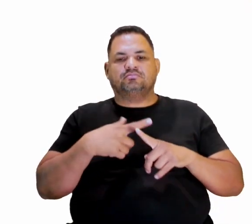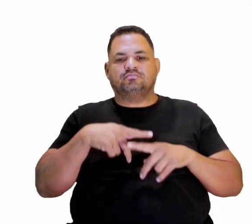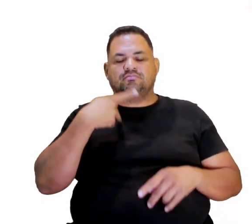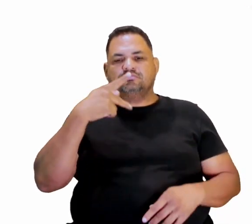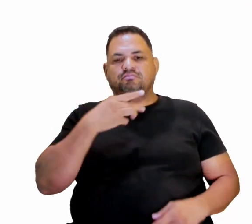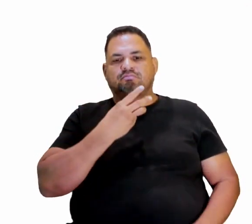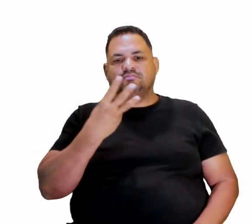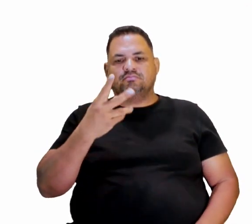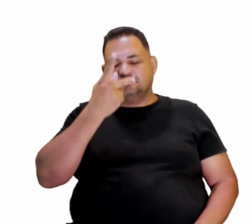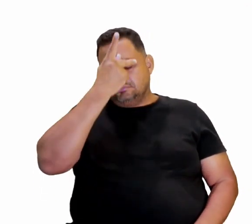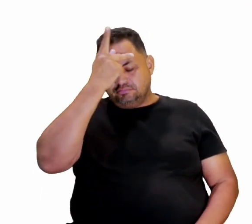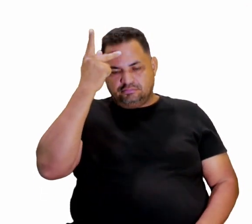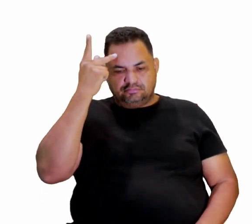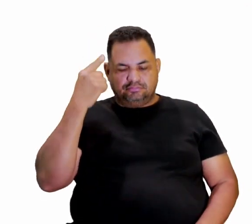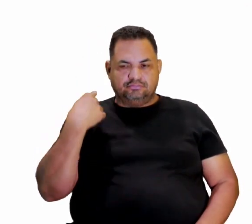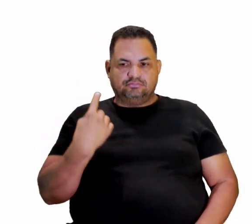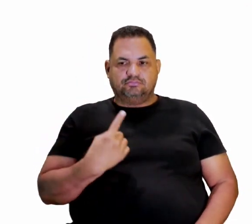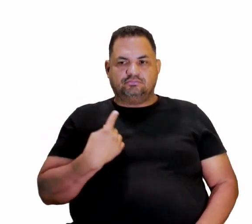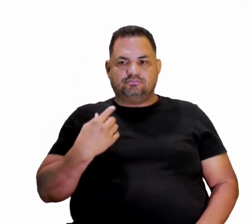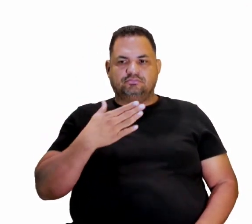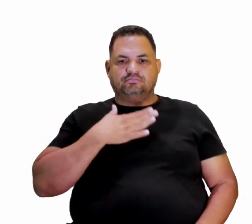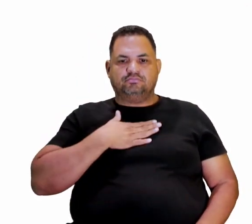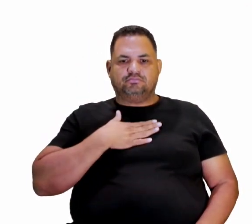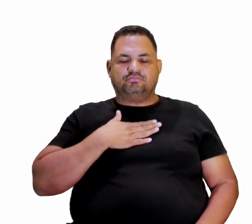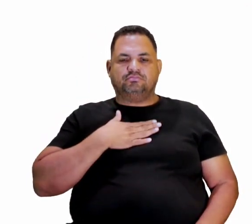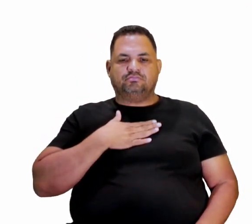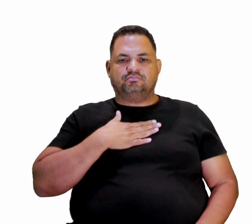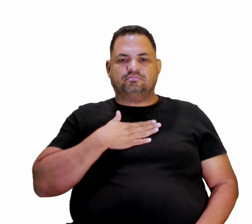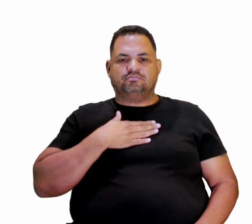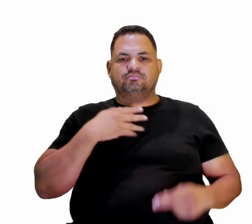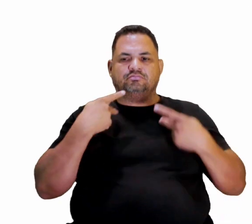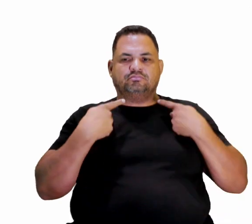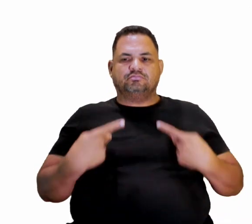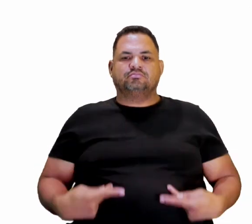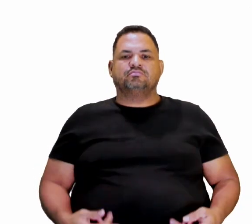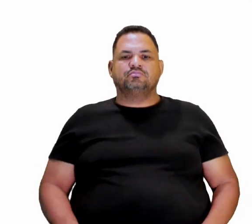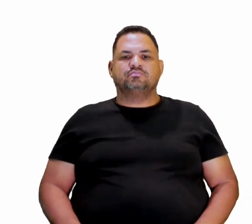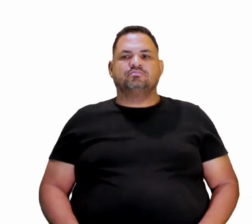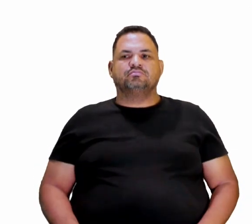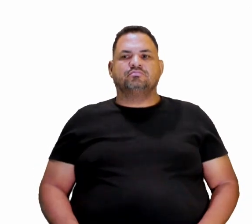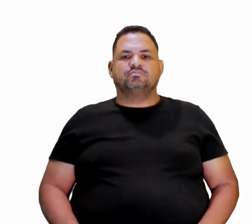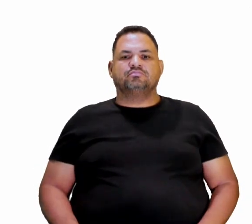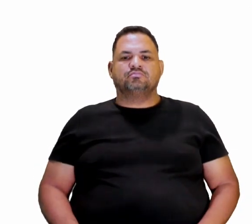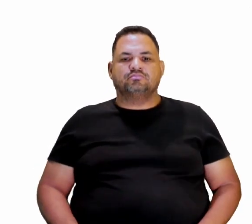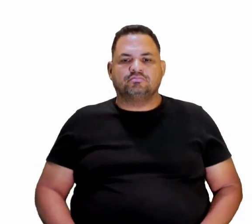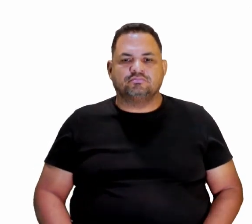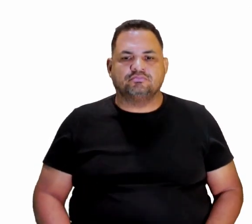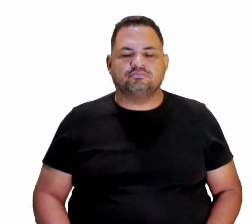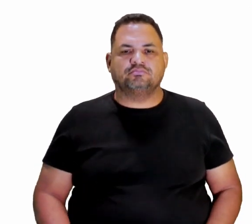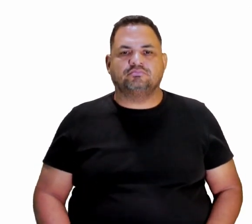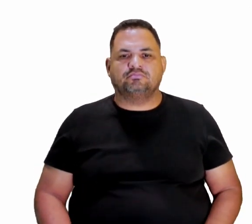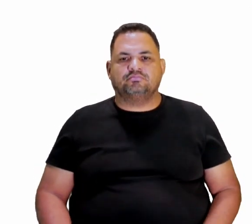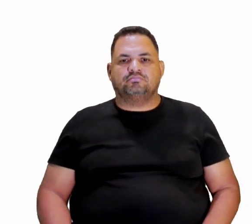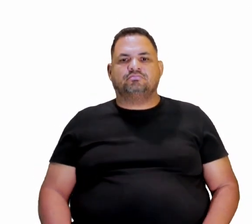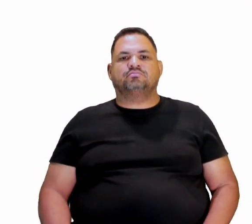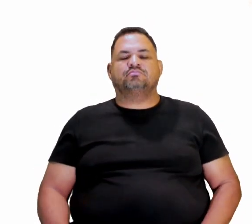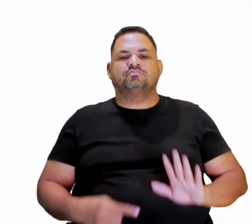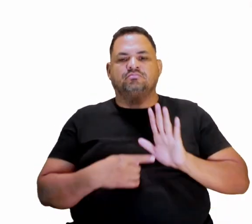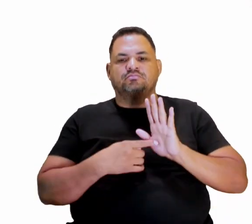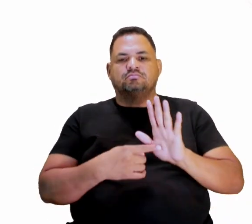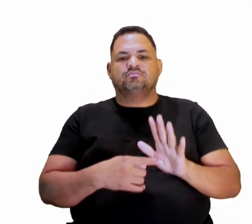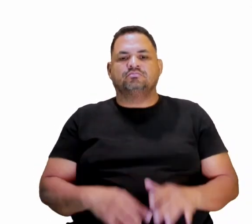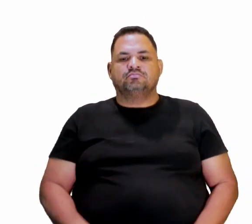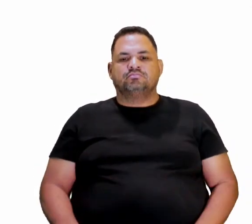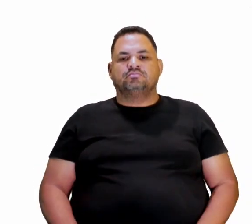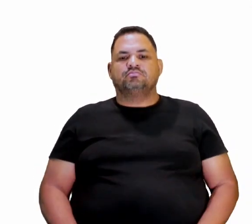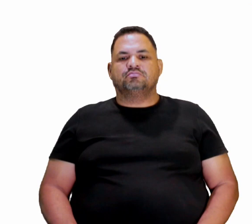de terceira pessoa do singular. Meu corpo é terceira pessoa do singular, né? É algo, é só uma coisa, é algo. Então é representado pelo